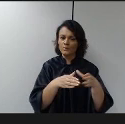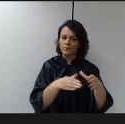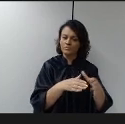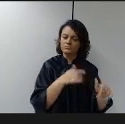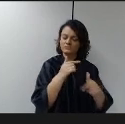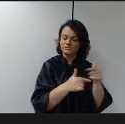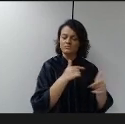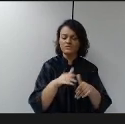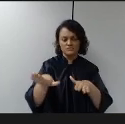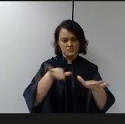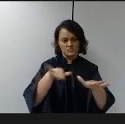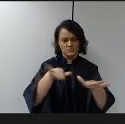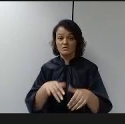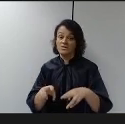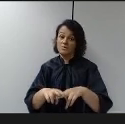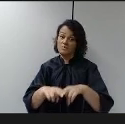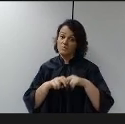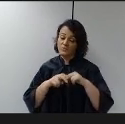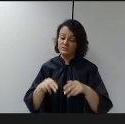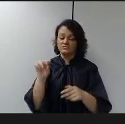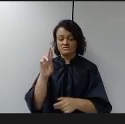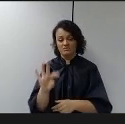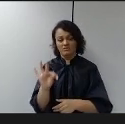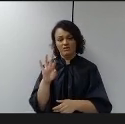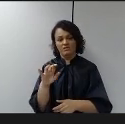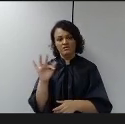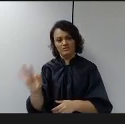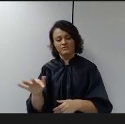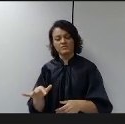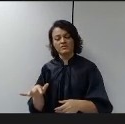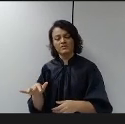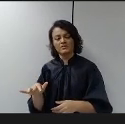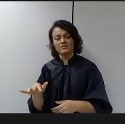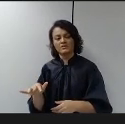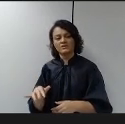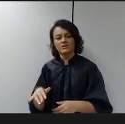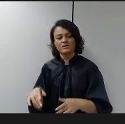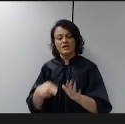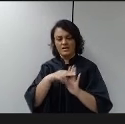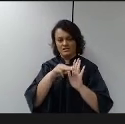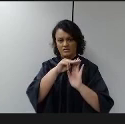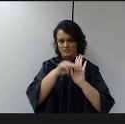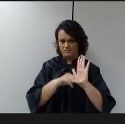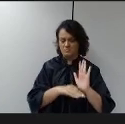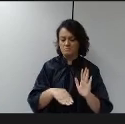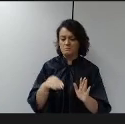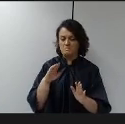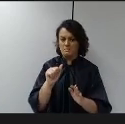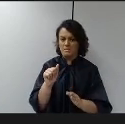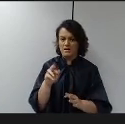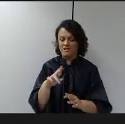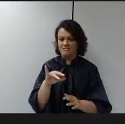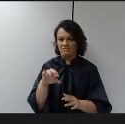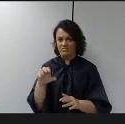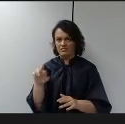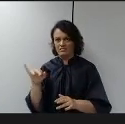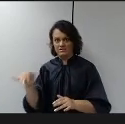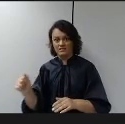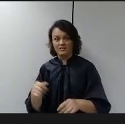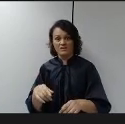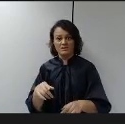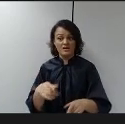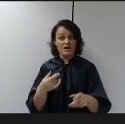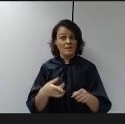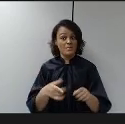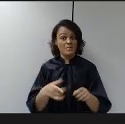não poderia o TRF afastar a cláusula de barreira sem analisar o referido dispositivo.